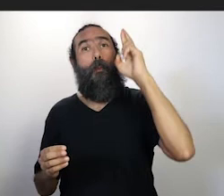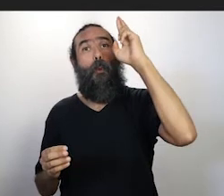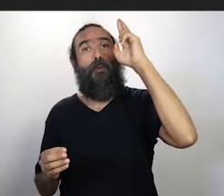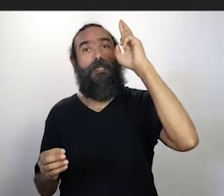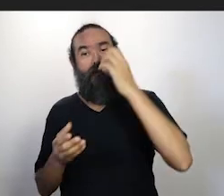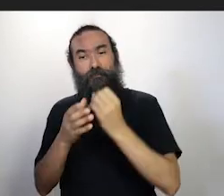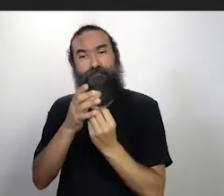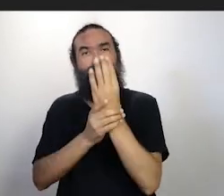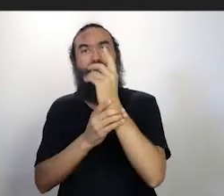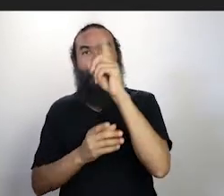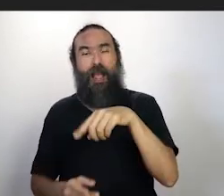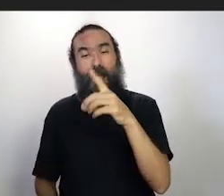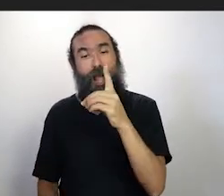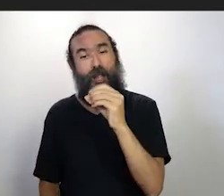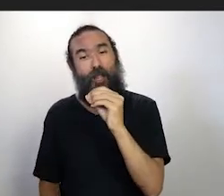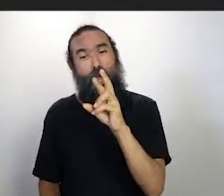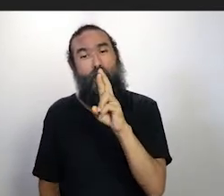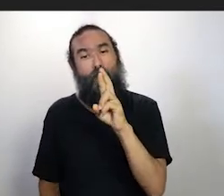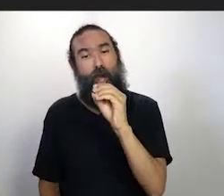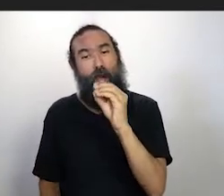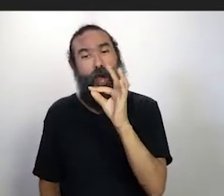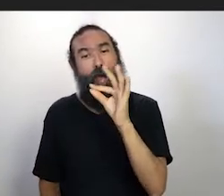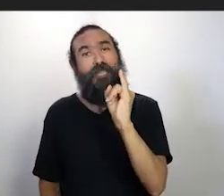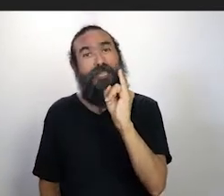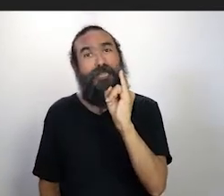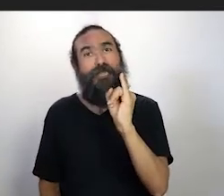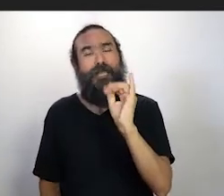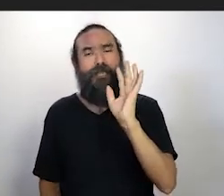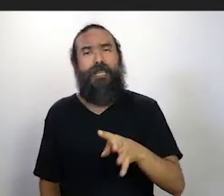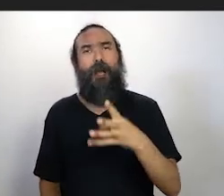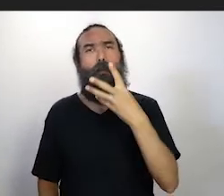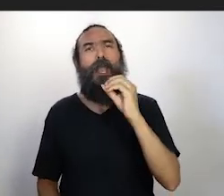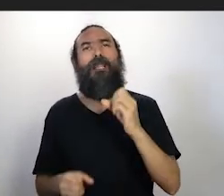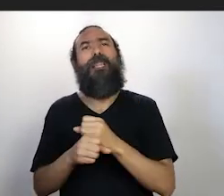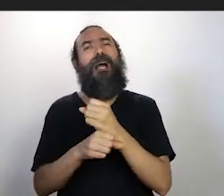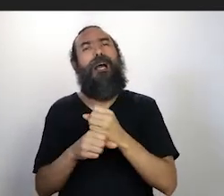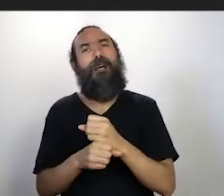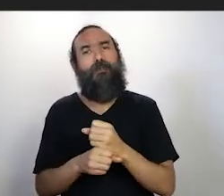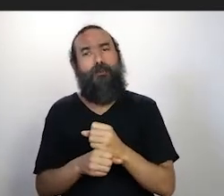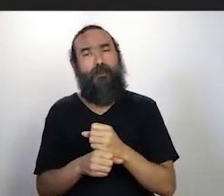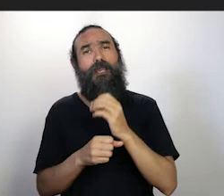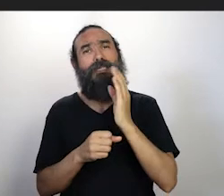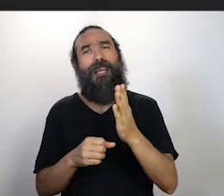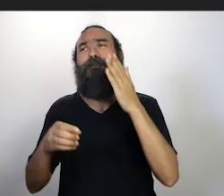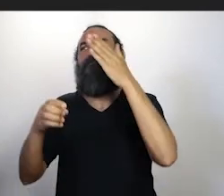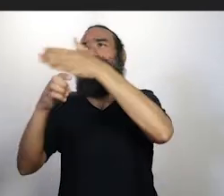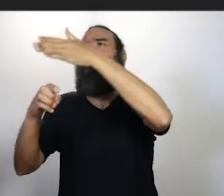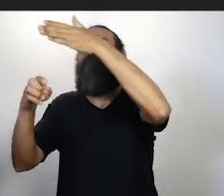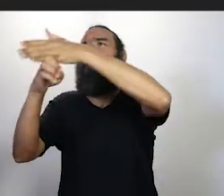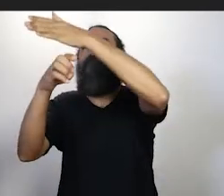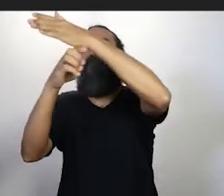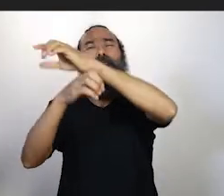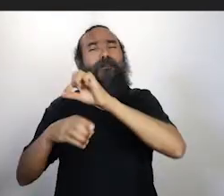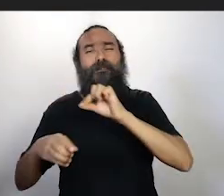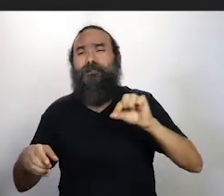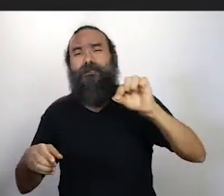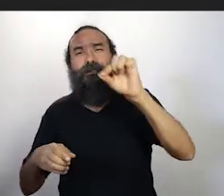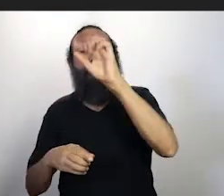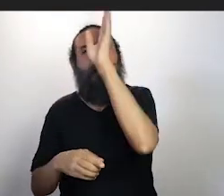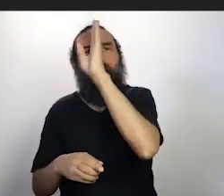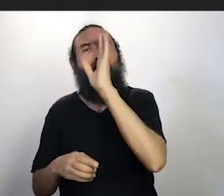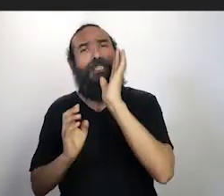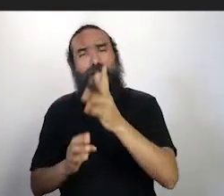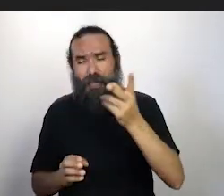há mais de 40 anos, e que ele já percorreu vários lugares do Brasil. Ele já aconteceu em São Paulo, ele já aconteceu na